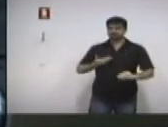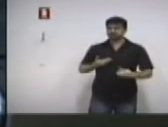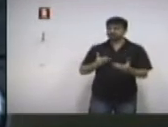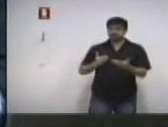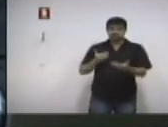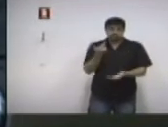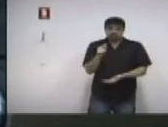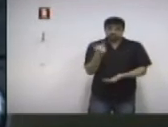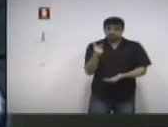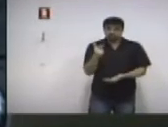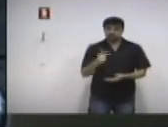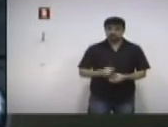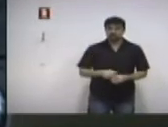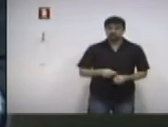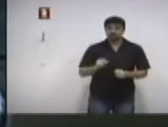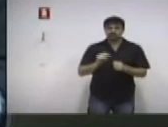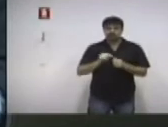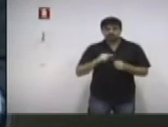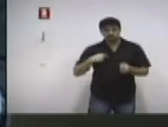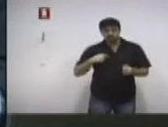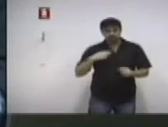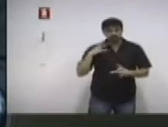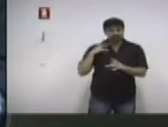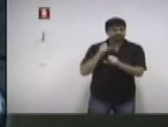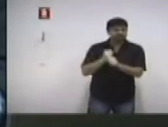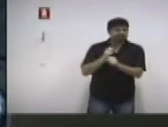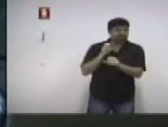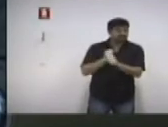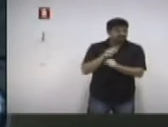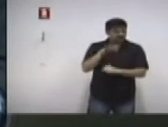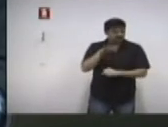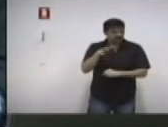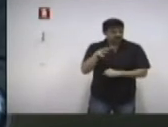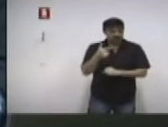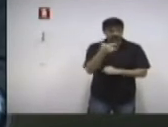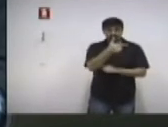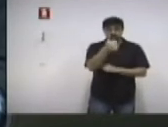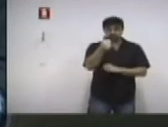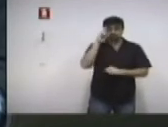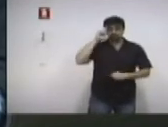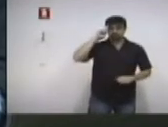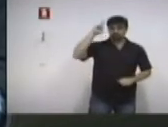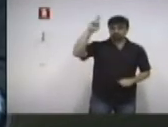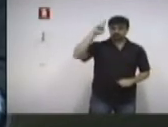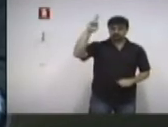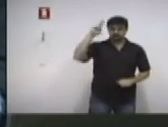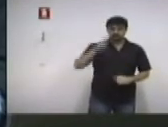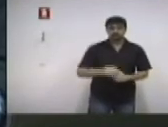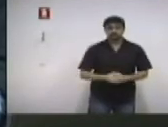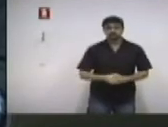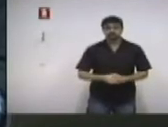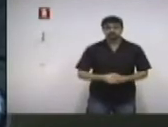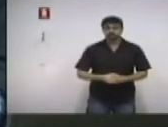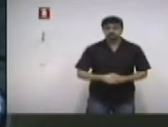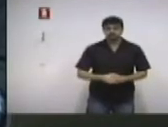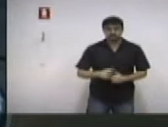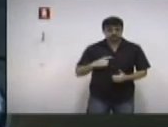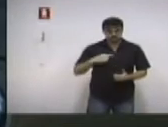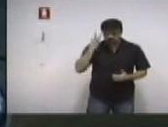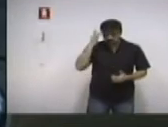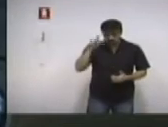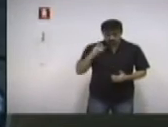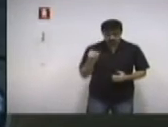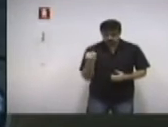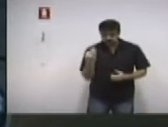a aproximadamente pelos meus cálculos 21 chefias e não